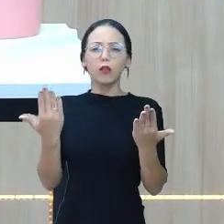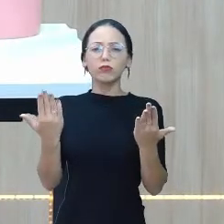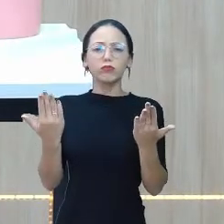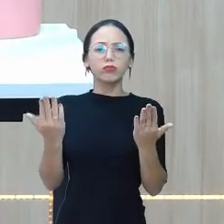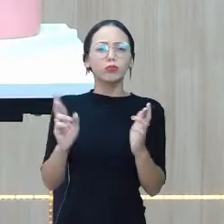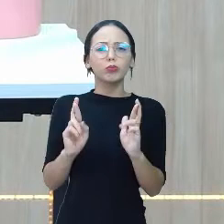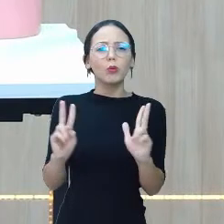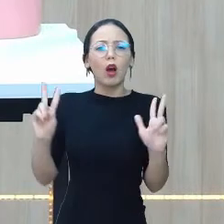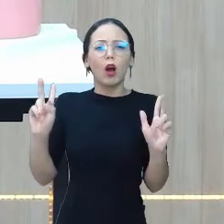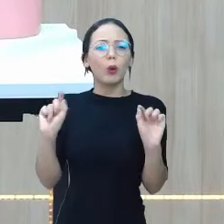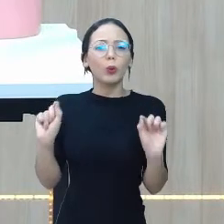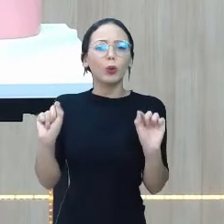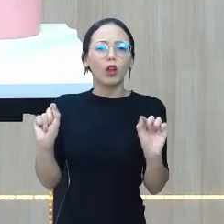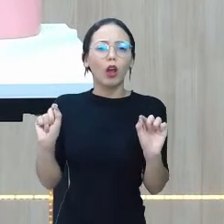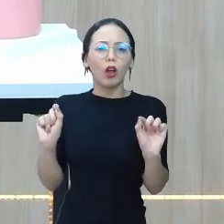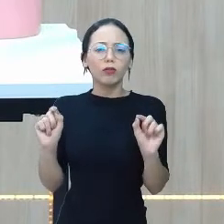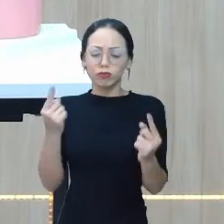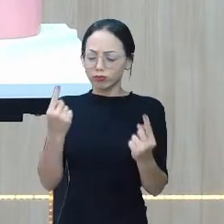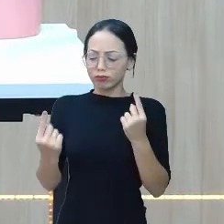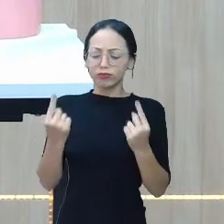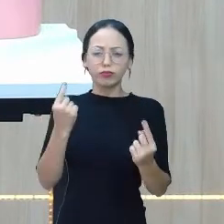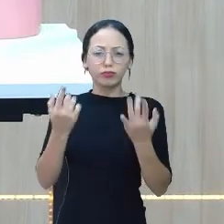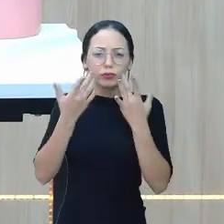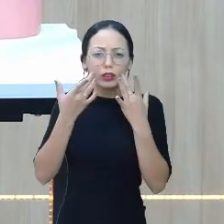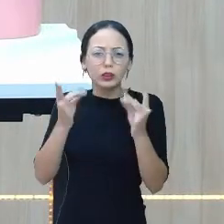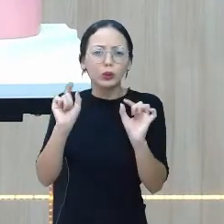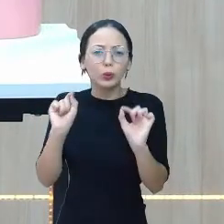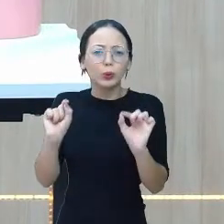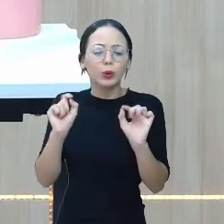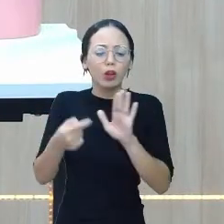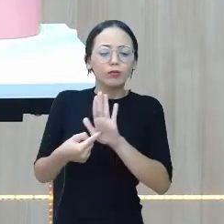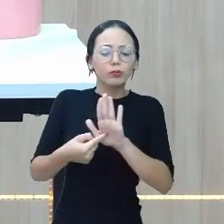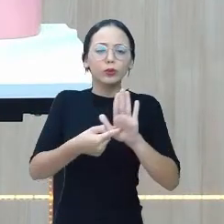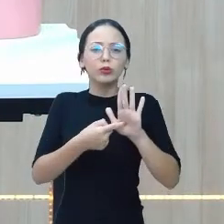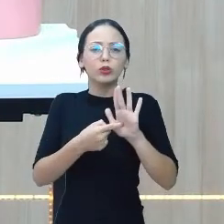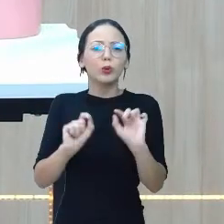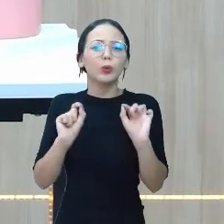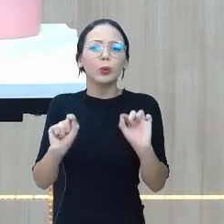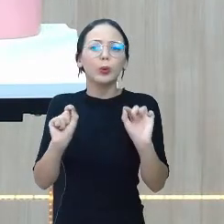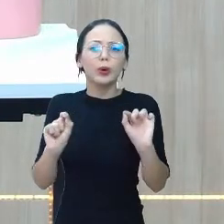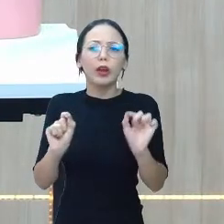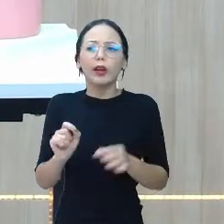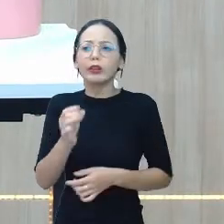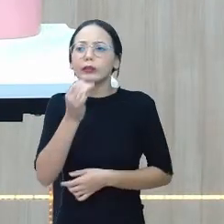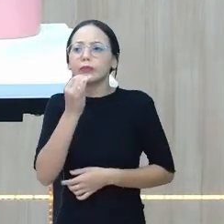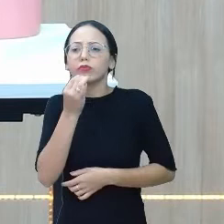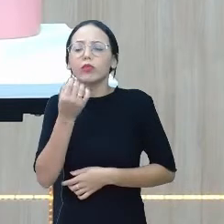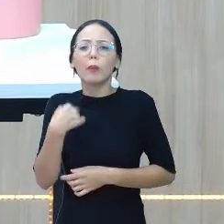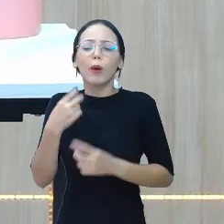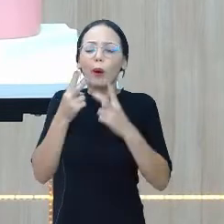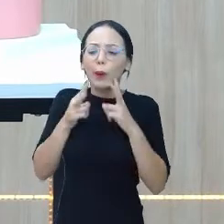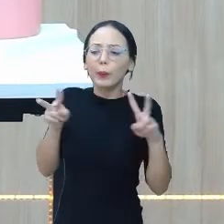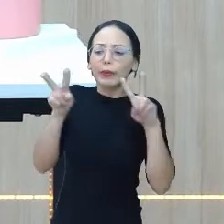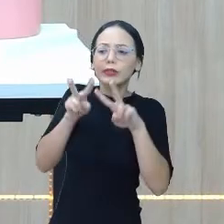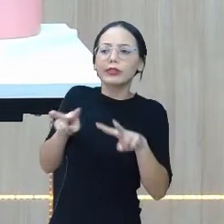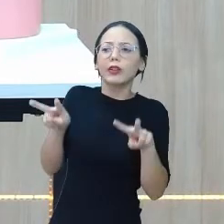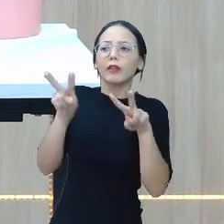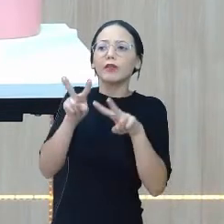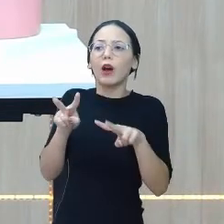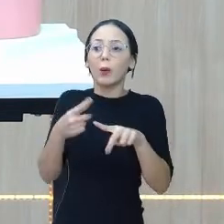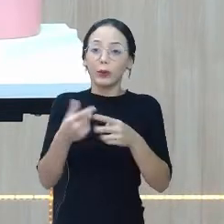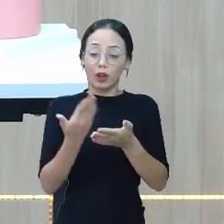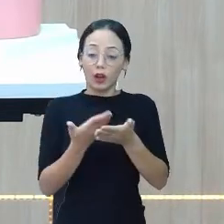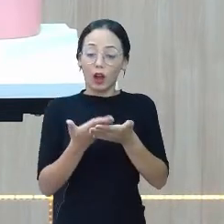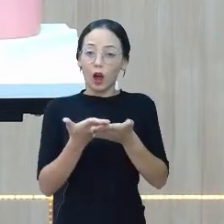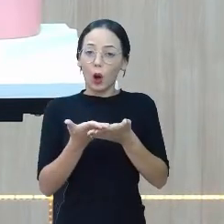que está chamando a atenção? O que é que está colocando para mim, para que só em observar, como eu disse a vocês, que a aula de